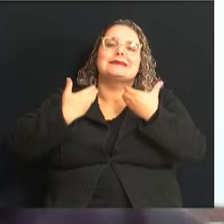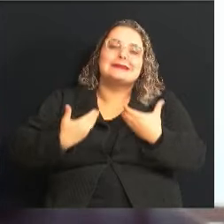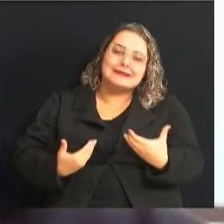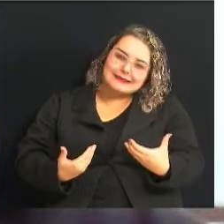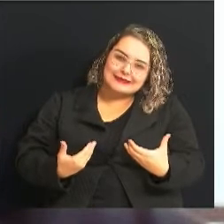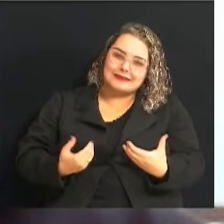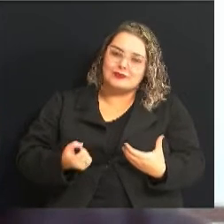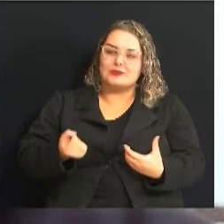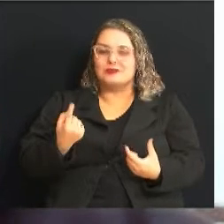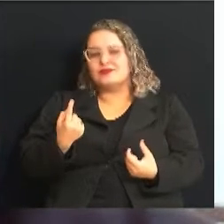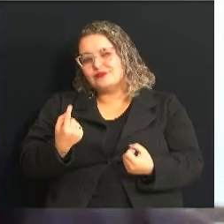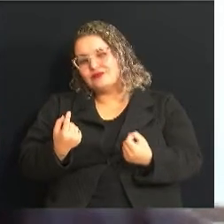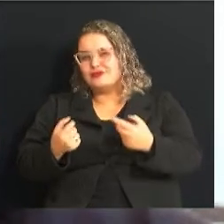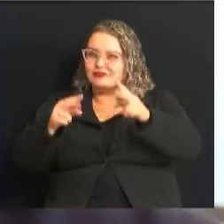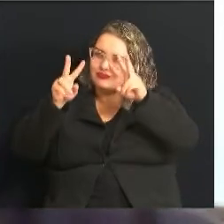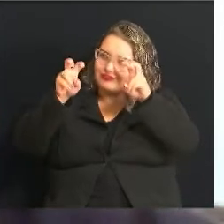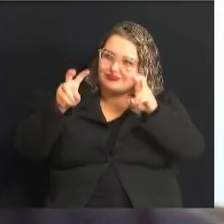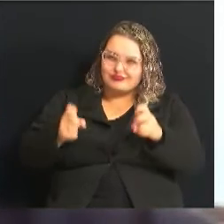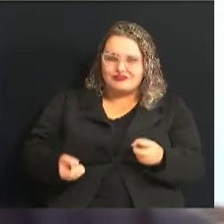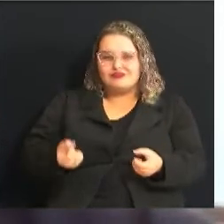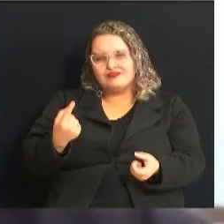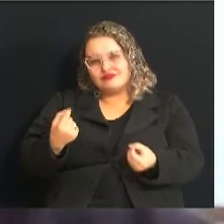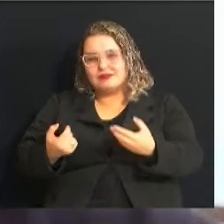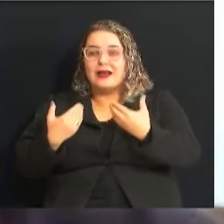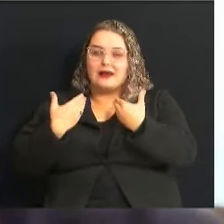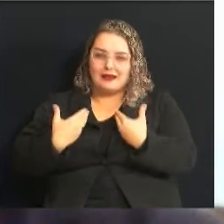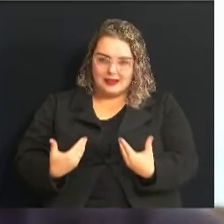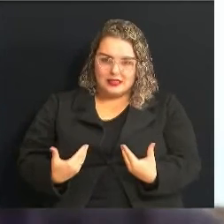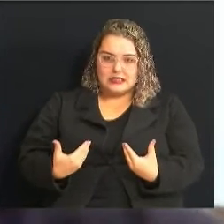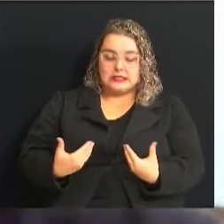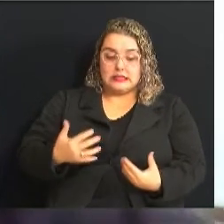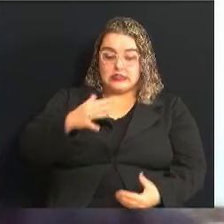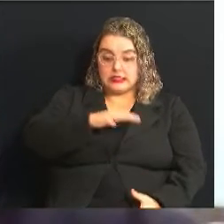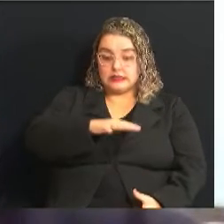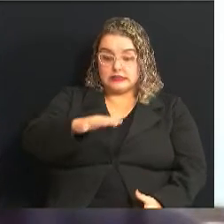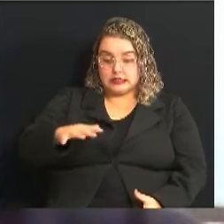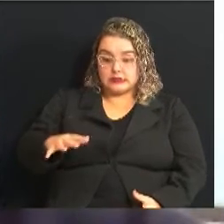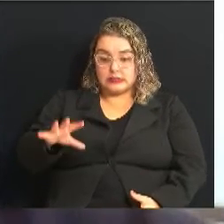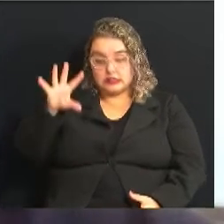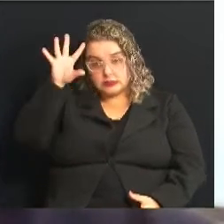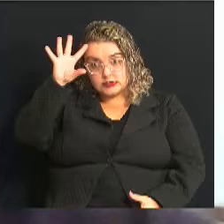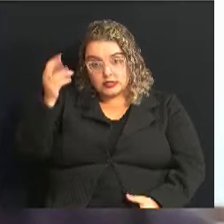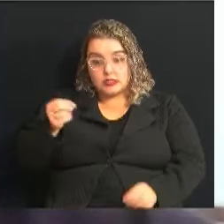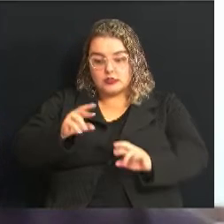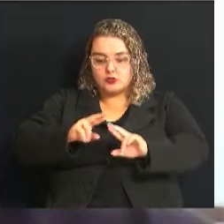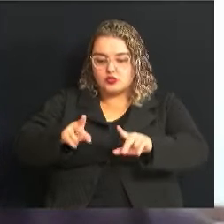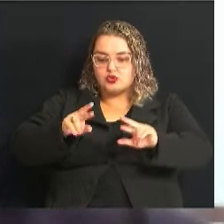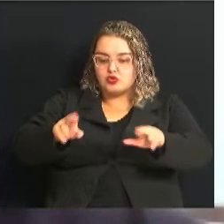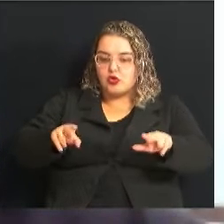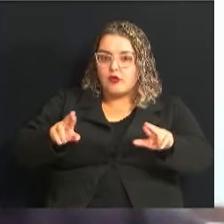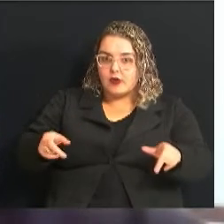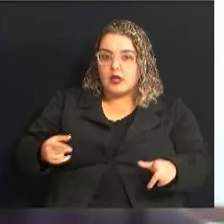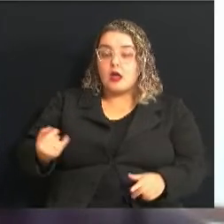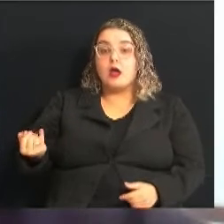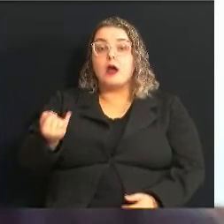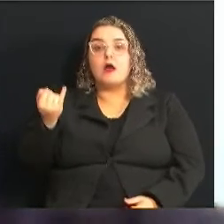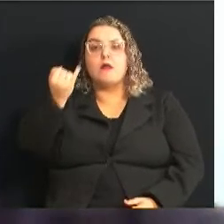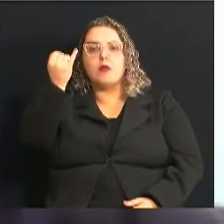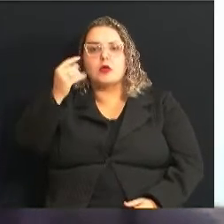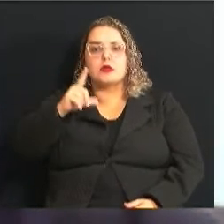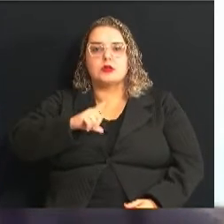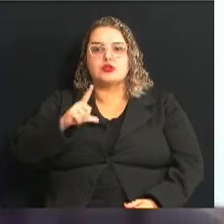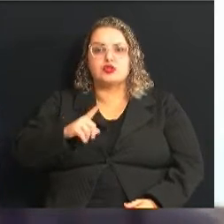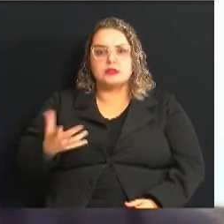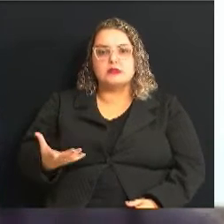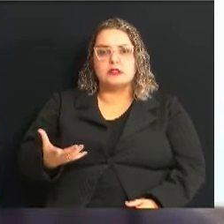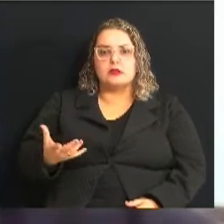alguns assuntos, de alguns temas, e como essas áreas do conhecimento, elas são bem distintas, né, é importante que a gente tenha uma